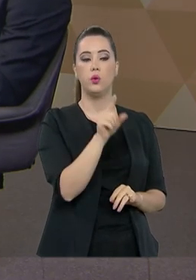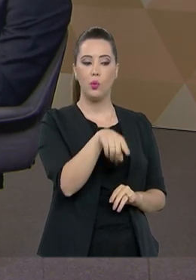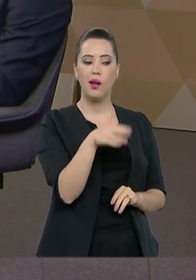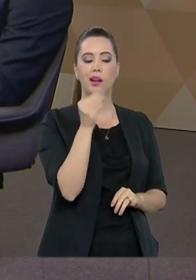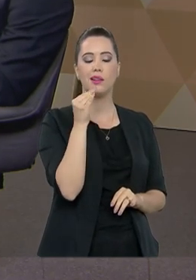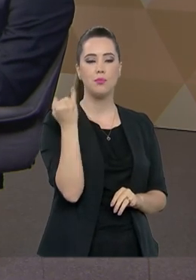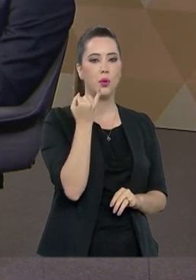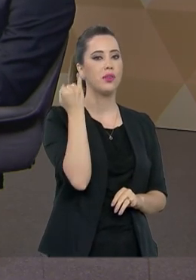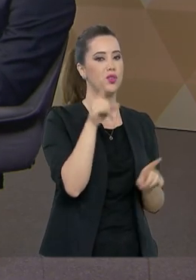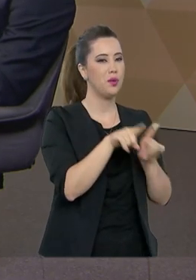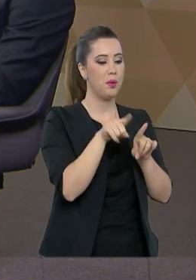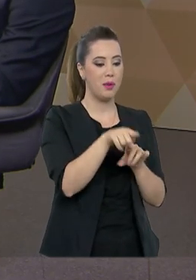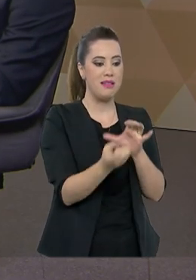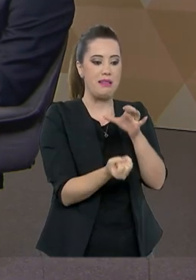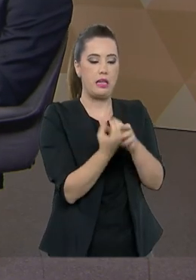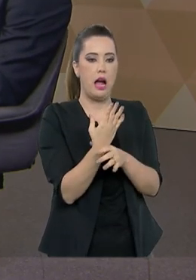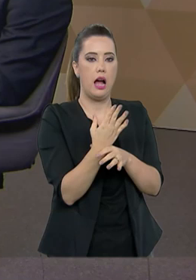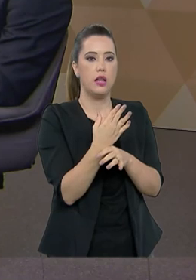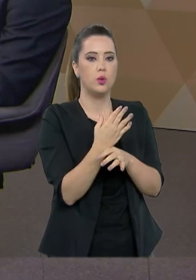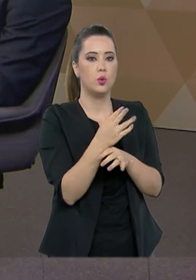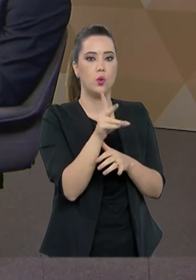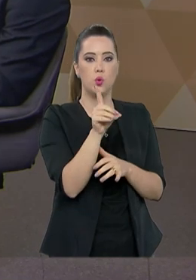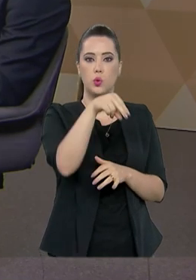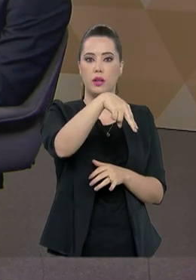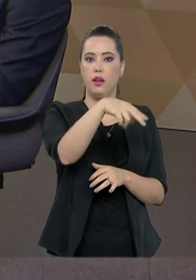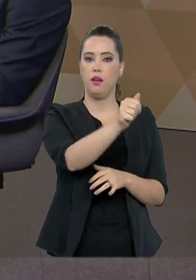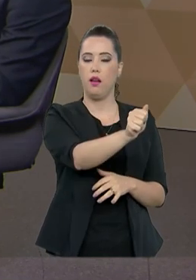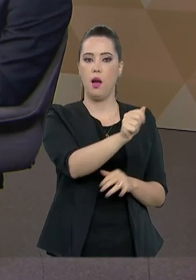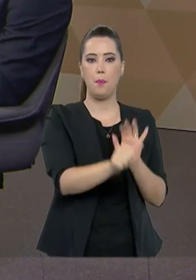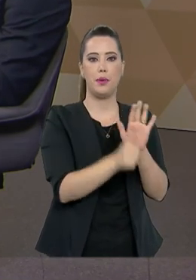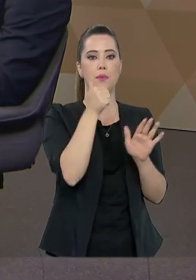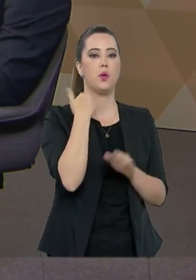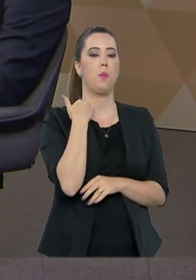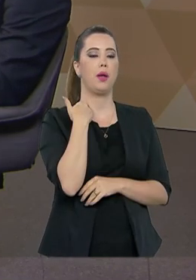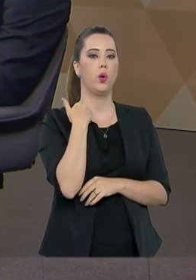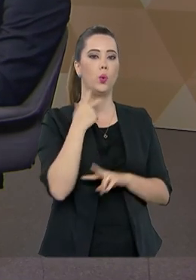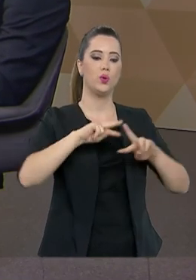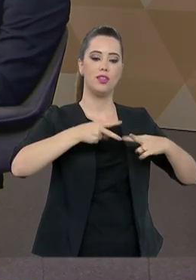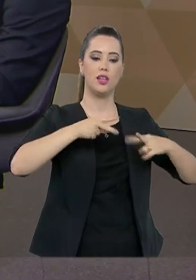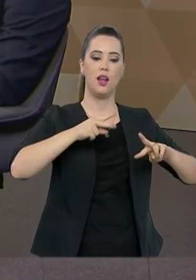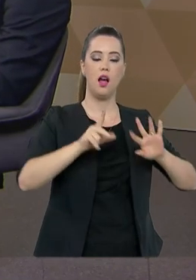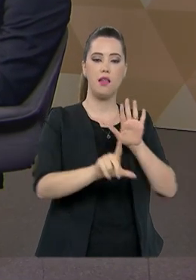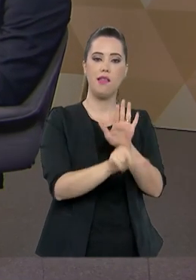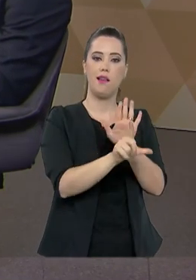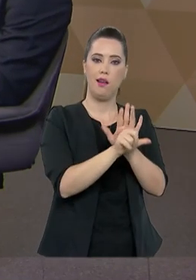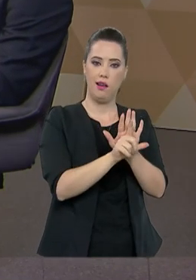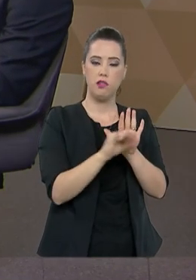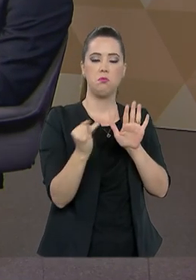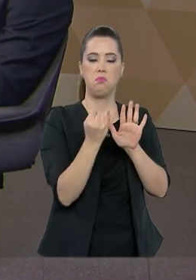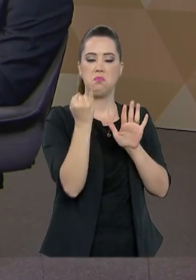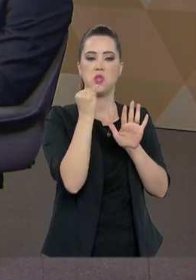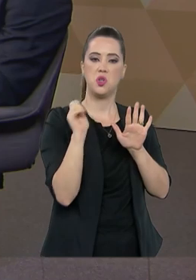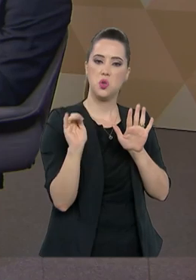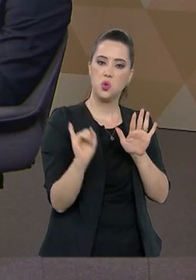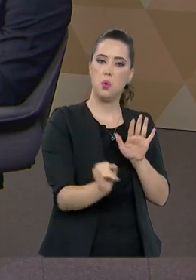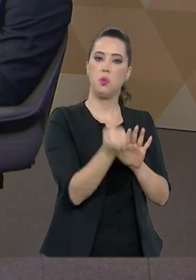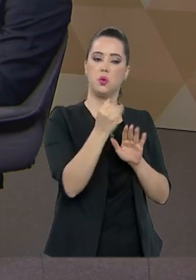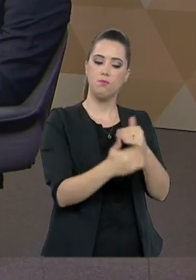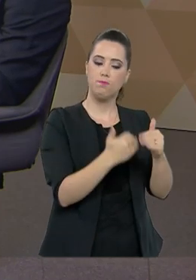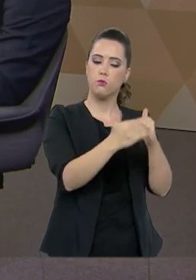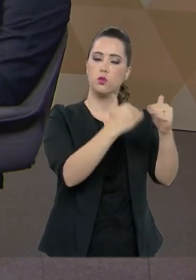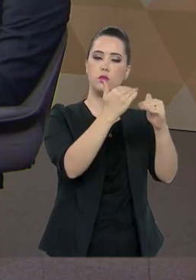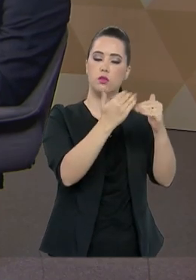de DNA, onde surgiu o primeiro banco de dados de DNA e onde a legislação teve uma oportunidade de